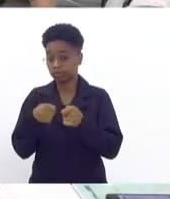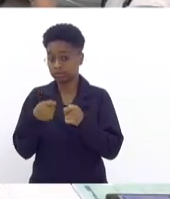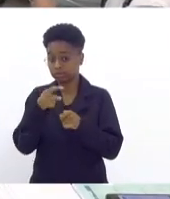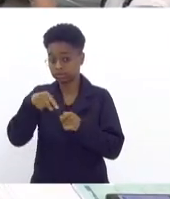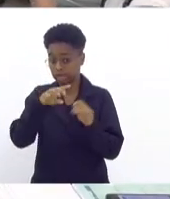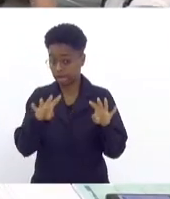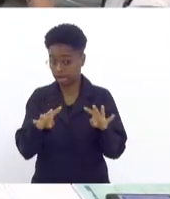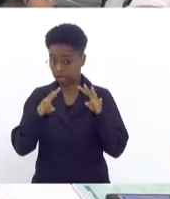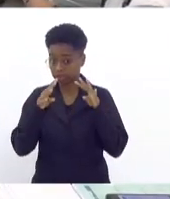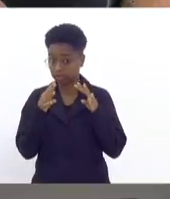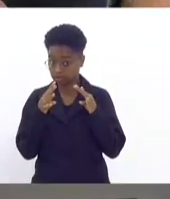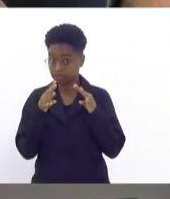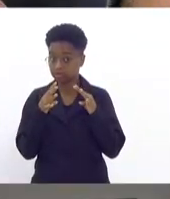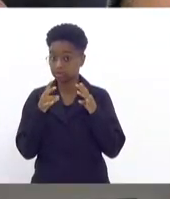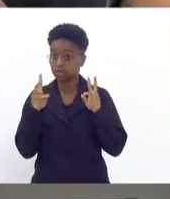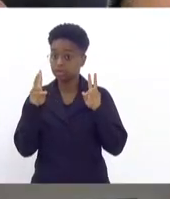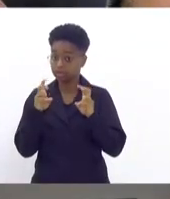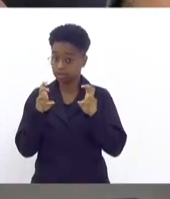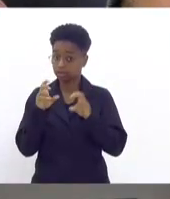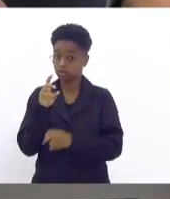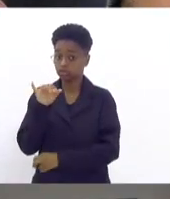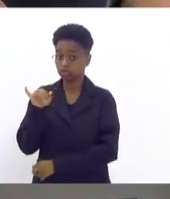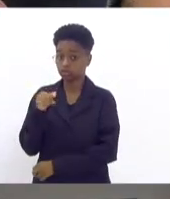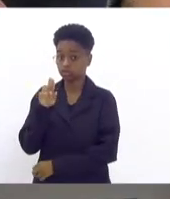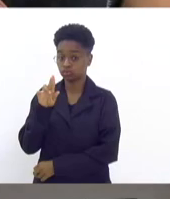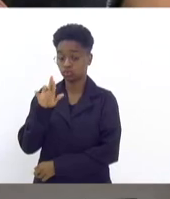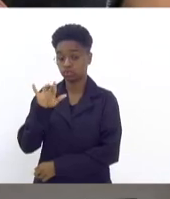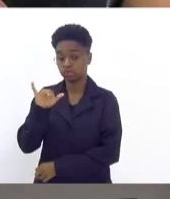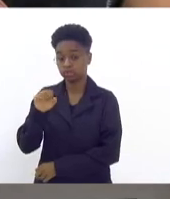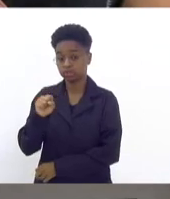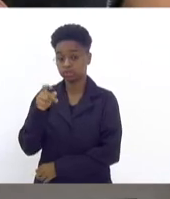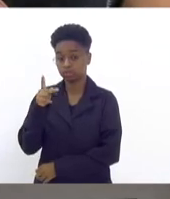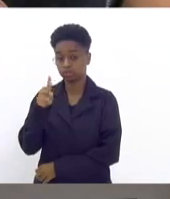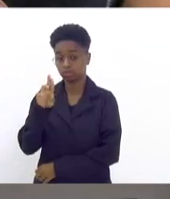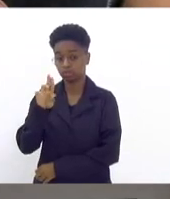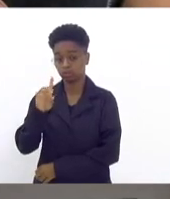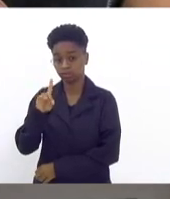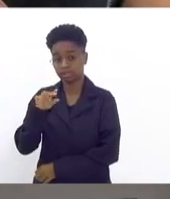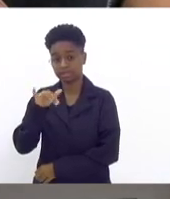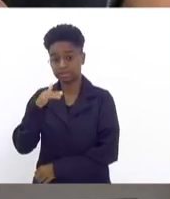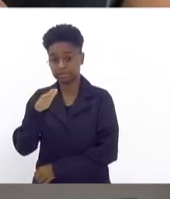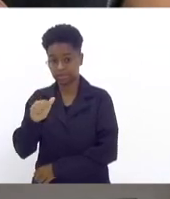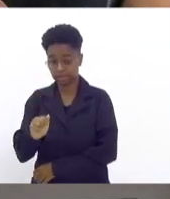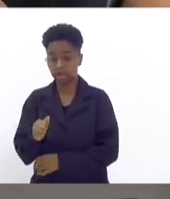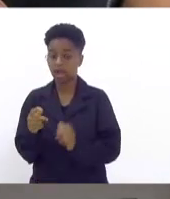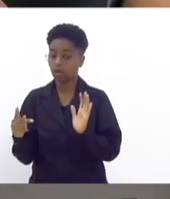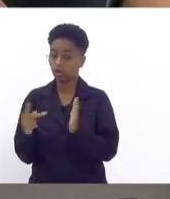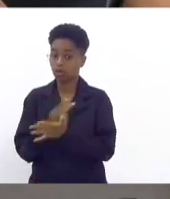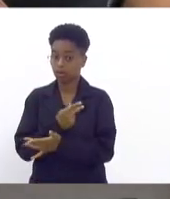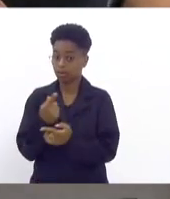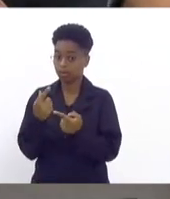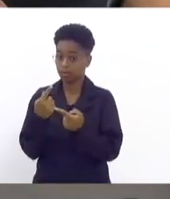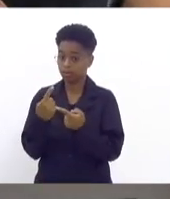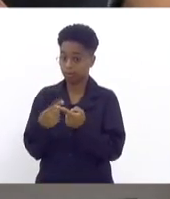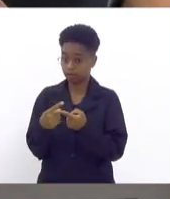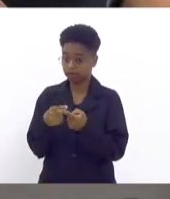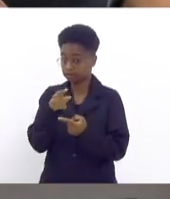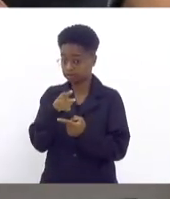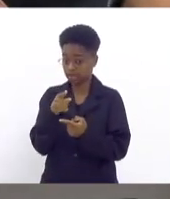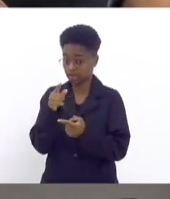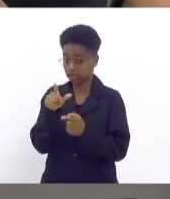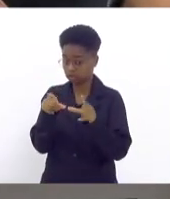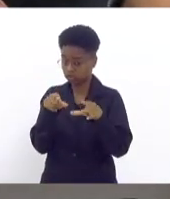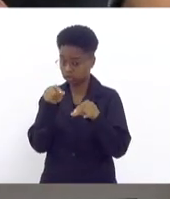atenção da jurisprudência que está sendo estabelecida em vista do que se determinou em relação